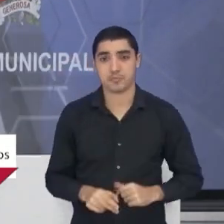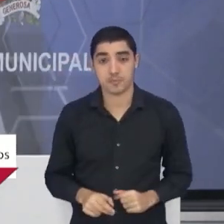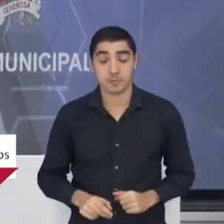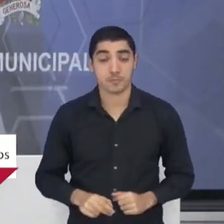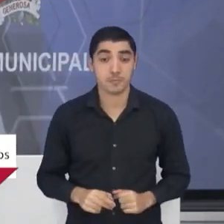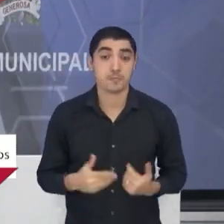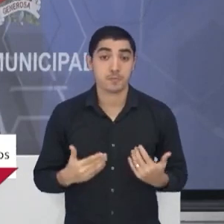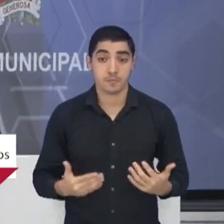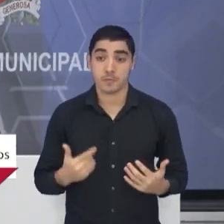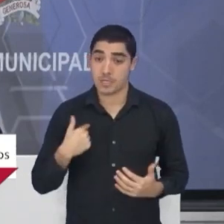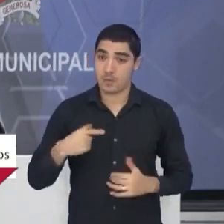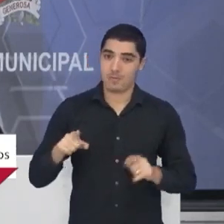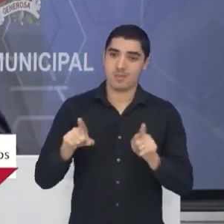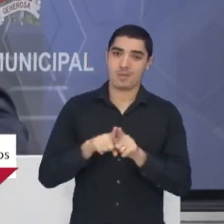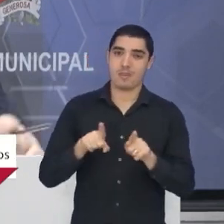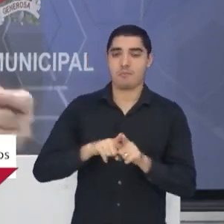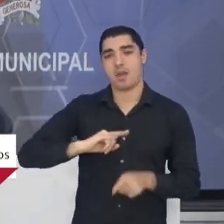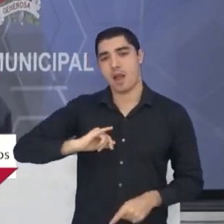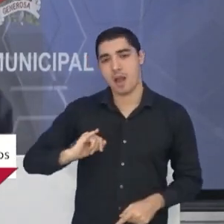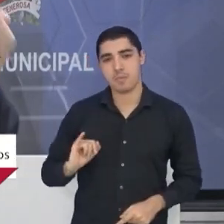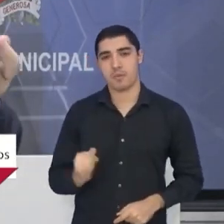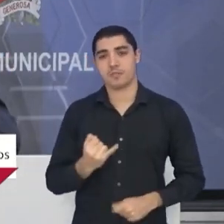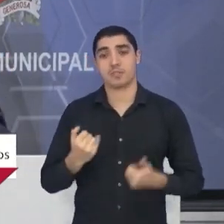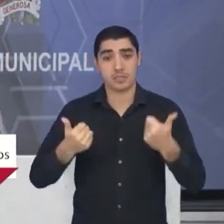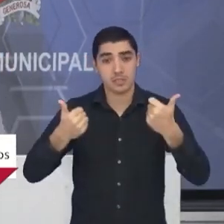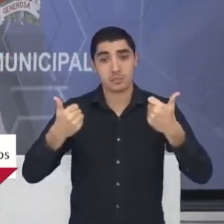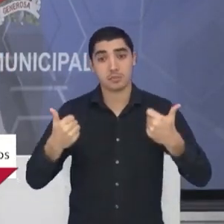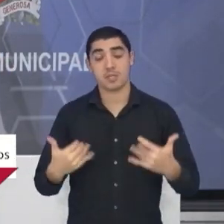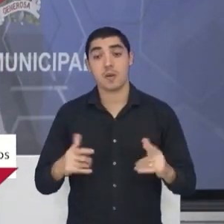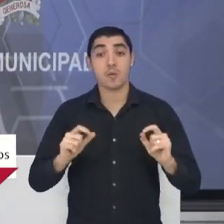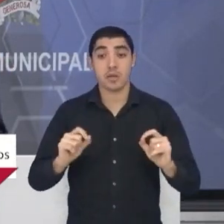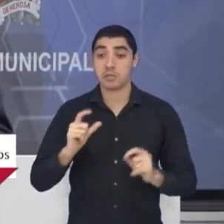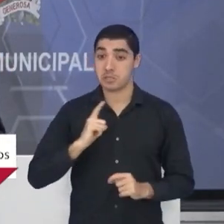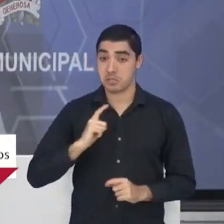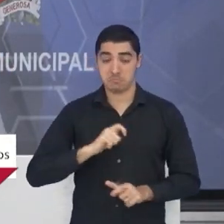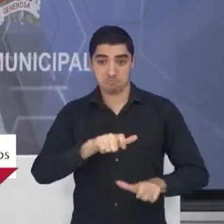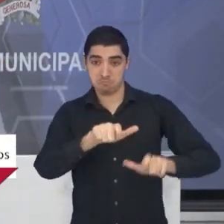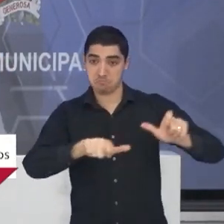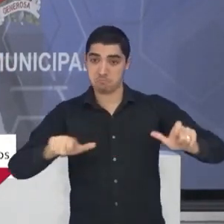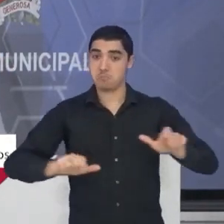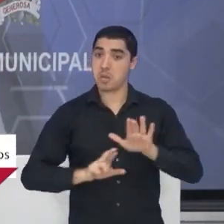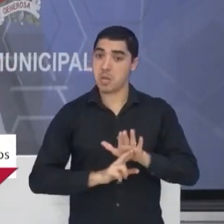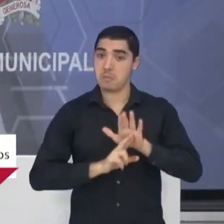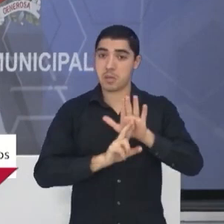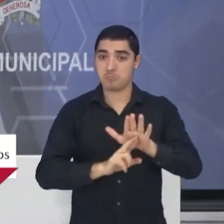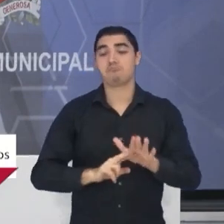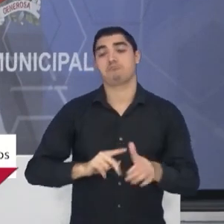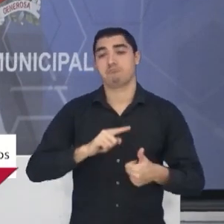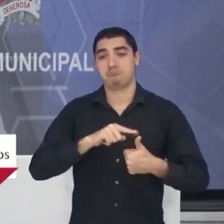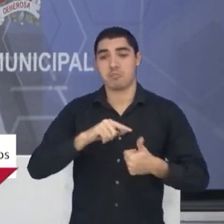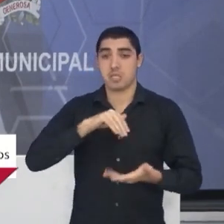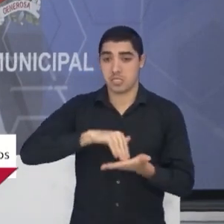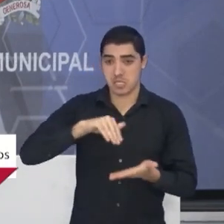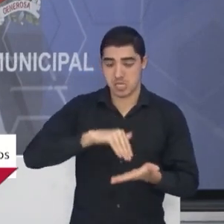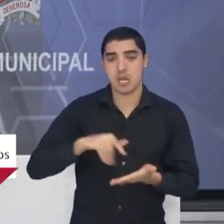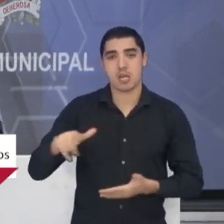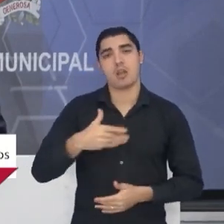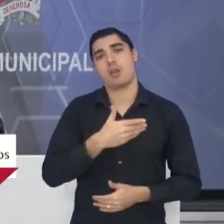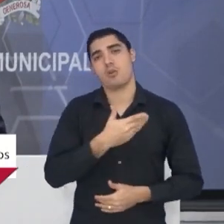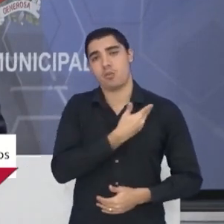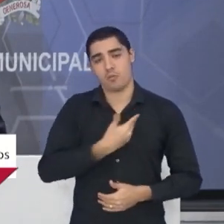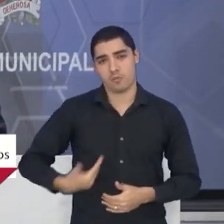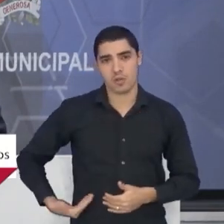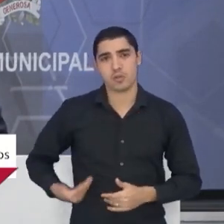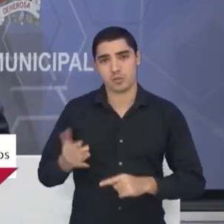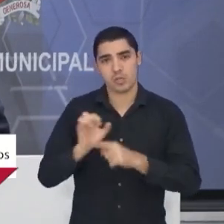eh aproveito para dizer que temos a presença de representantes eh da secretaria de gestão e governo digital do Estado de São